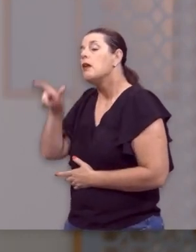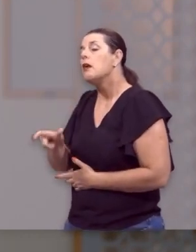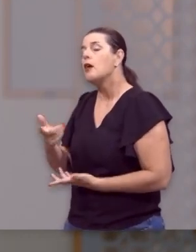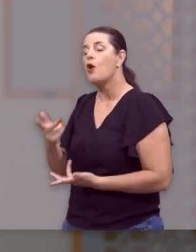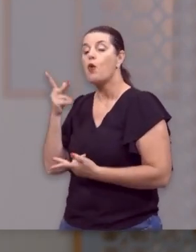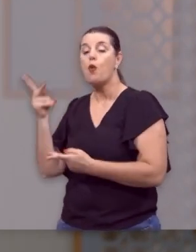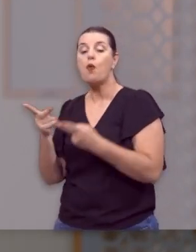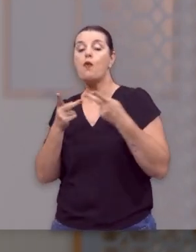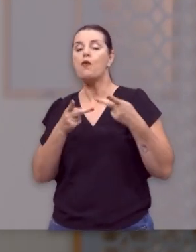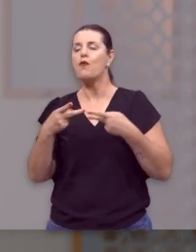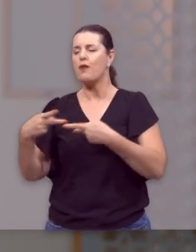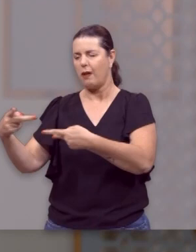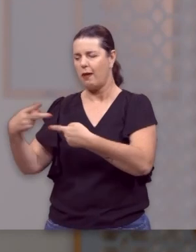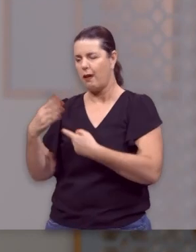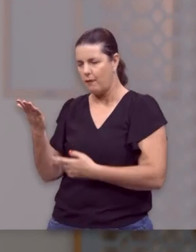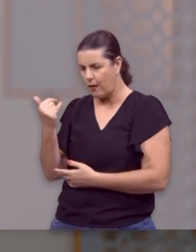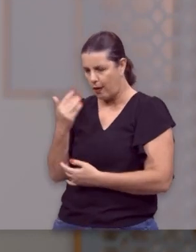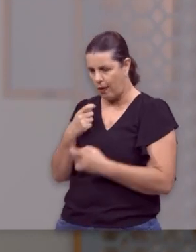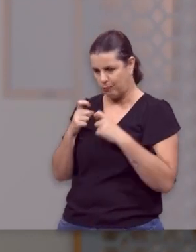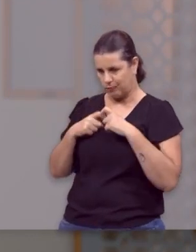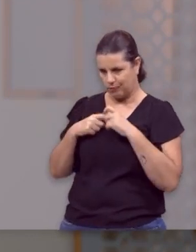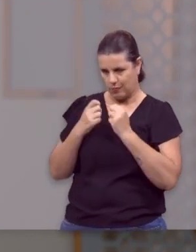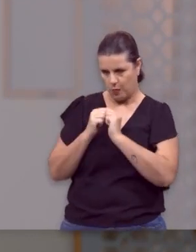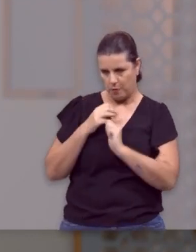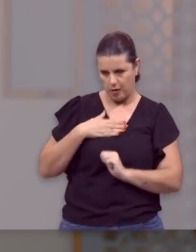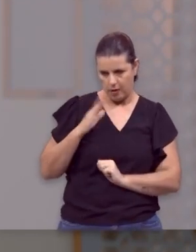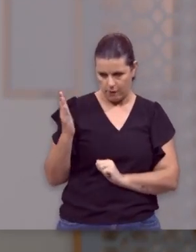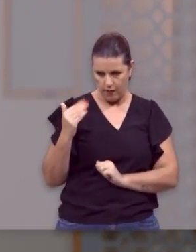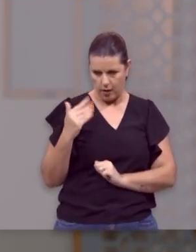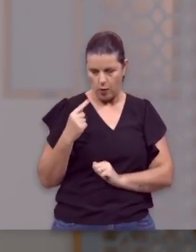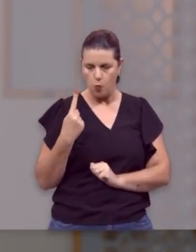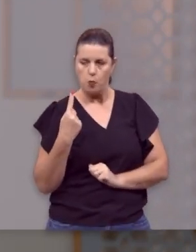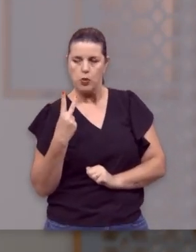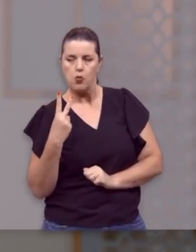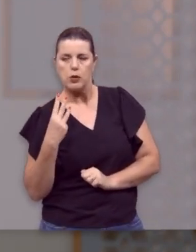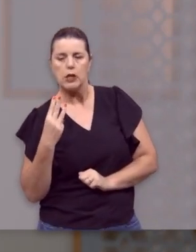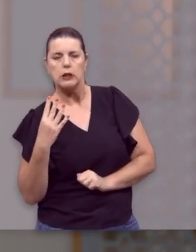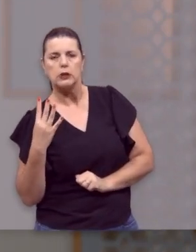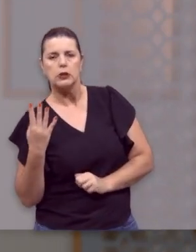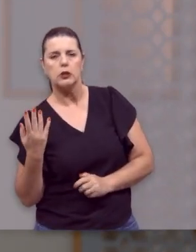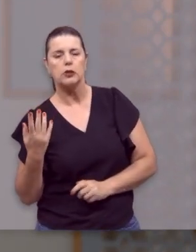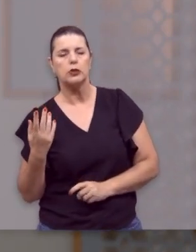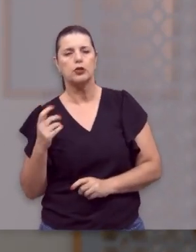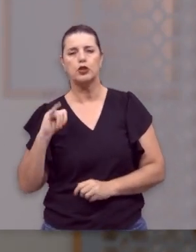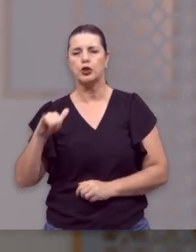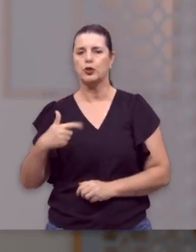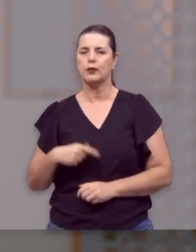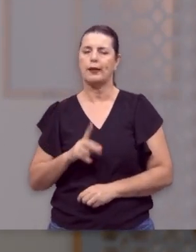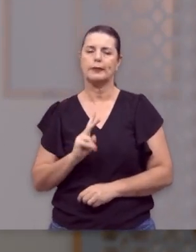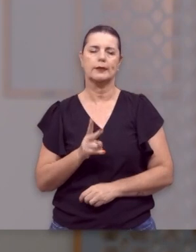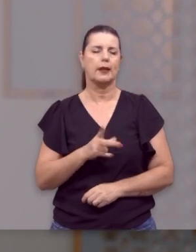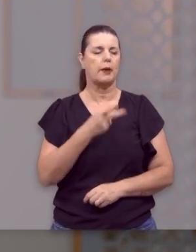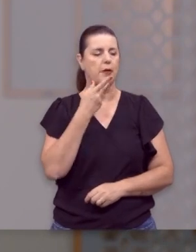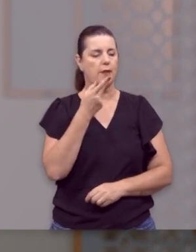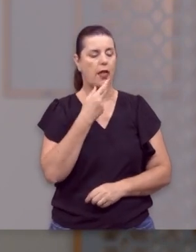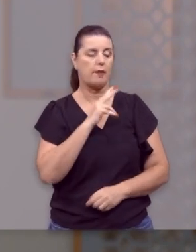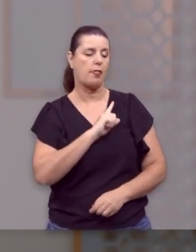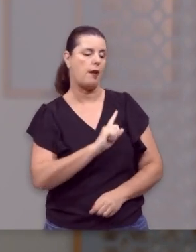convida José para ir para a cama com ela. E isso uma vez, duas, muitas, várias vezes. E José dizendo não, não, não,